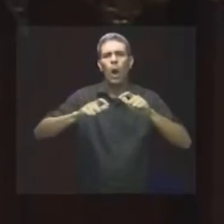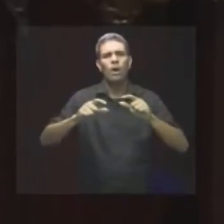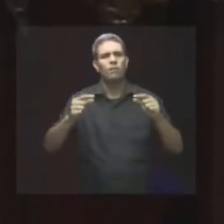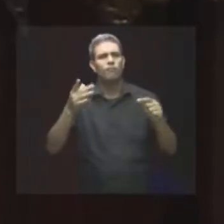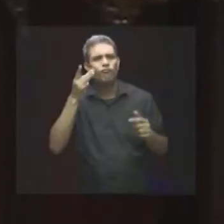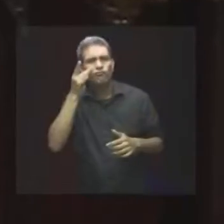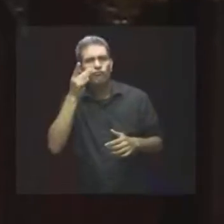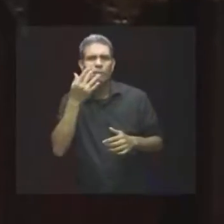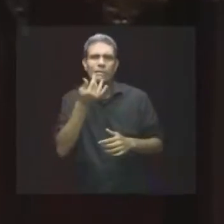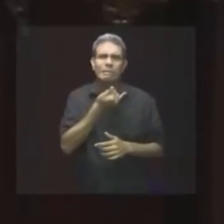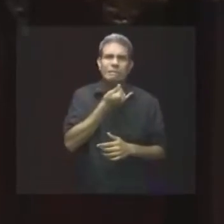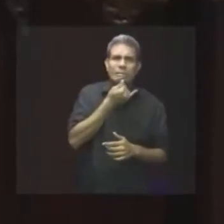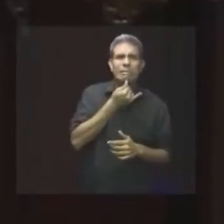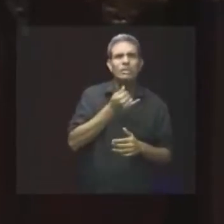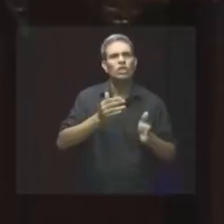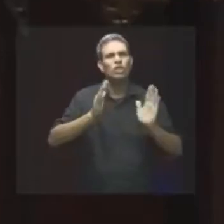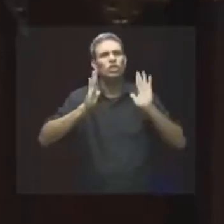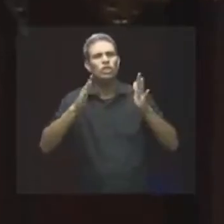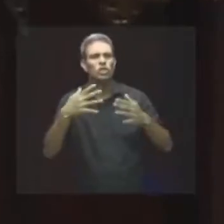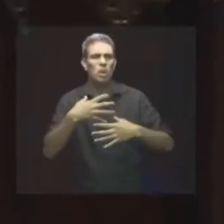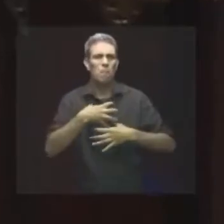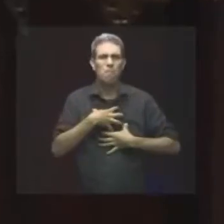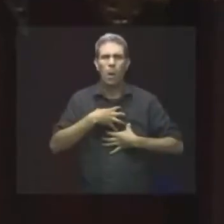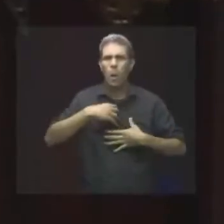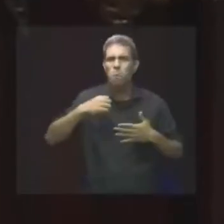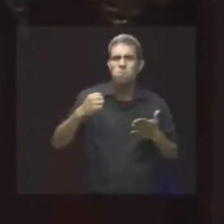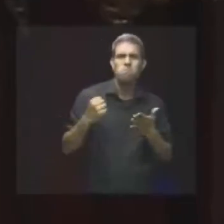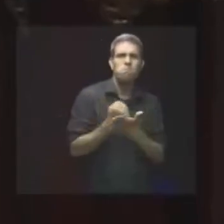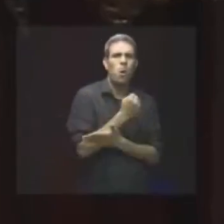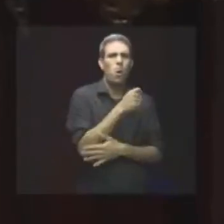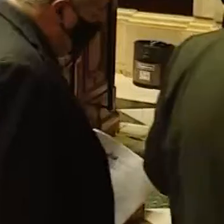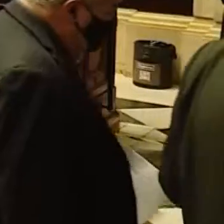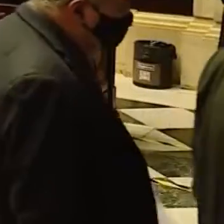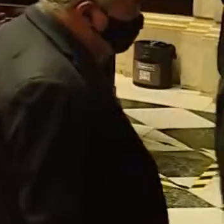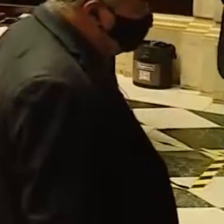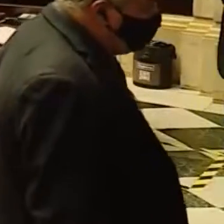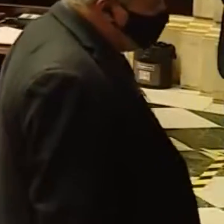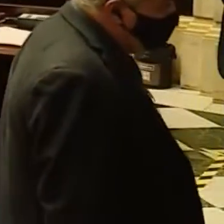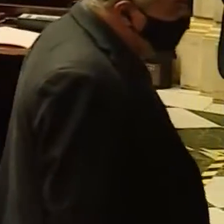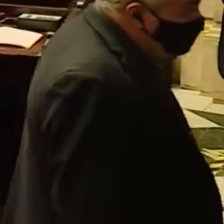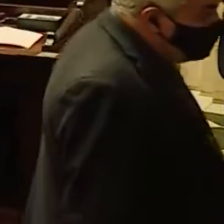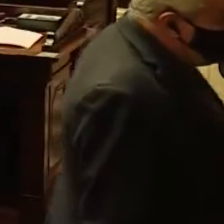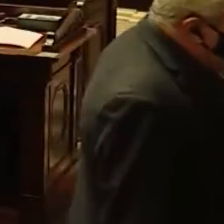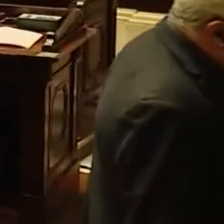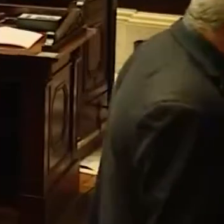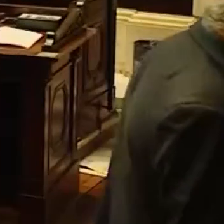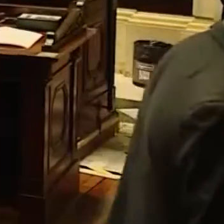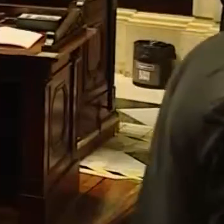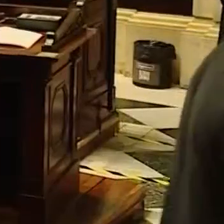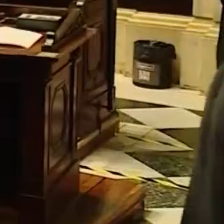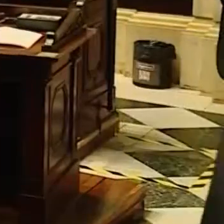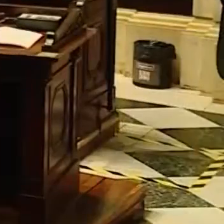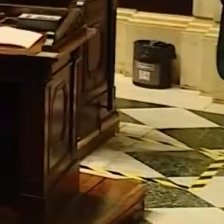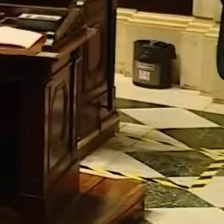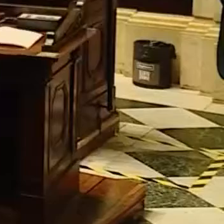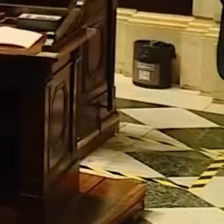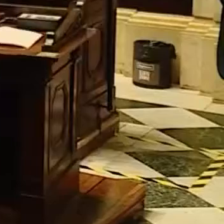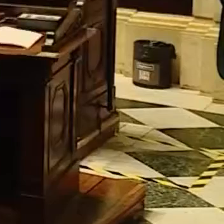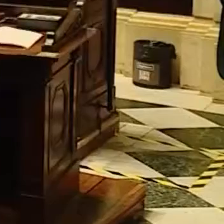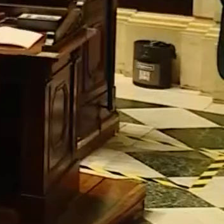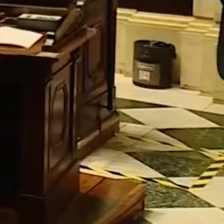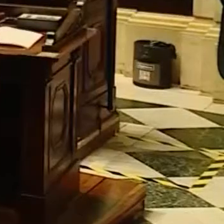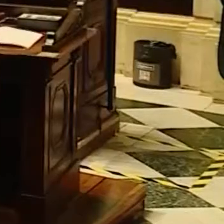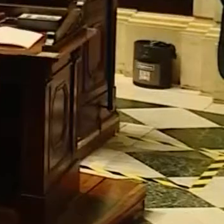e que são, infelizmente, muito afetados com o barulho. O parlamento continuou a discussão nesta terça-feira